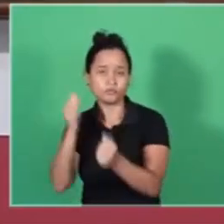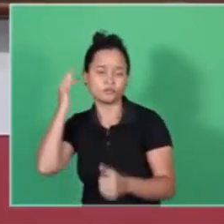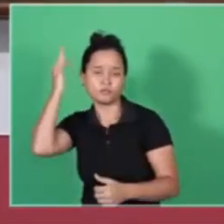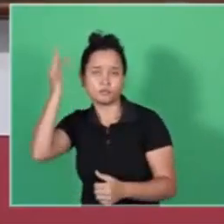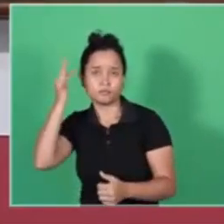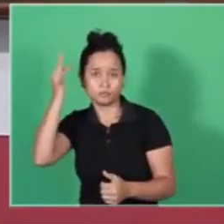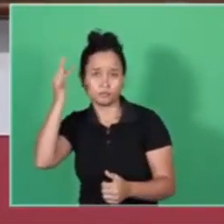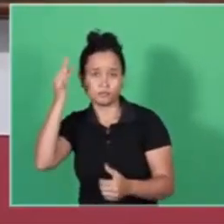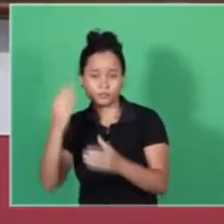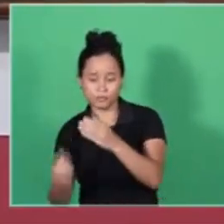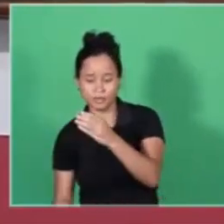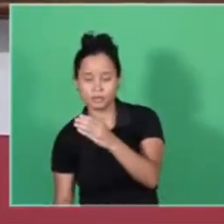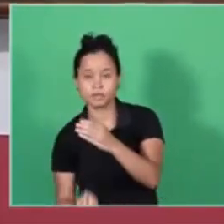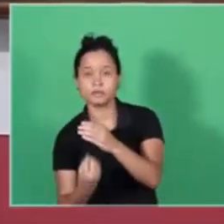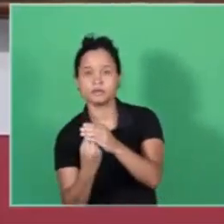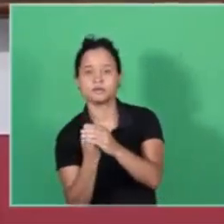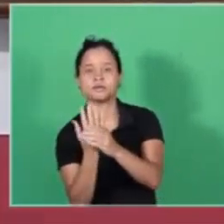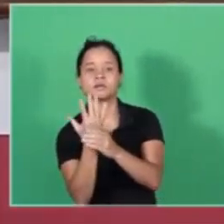criou? Qual foi?